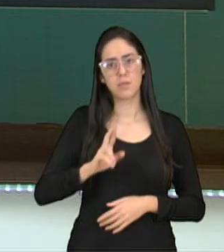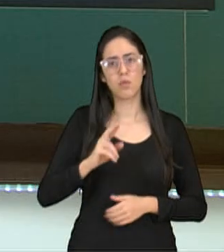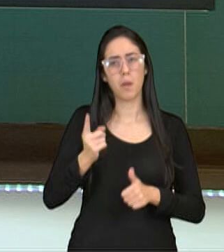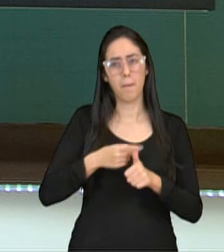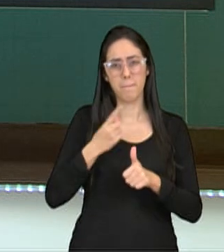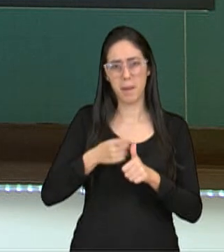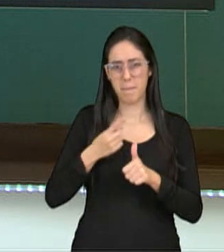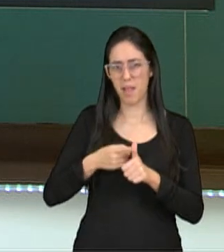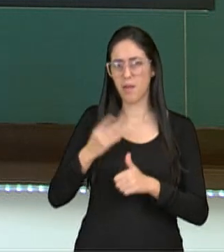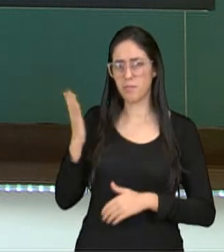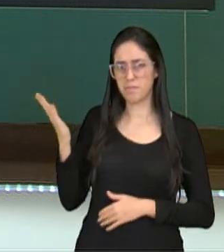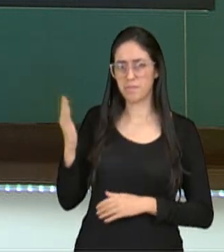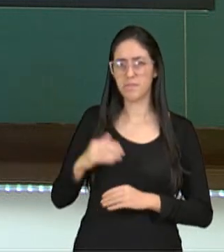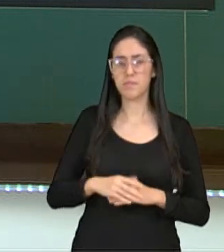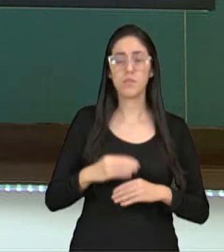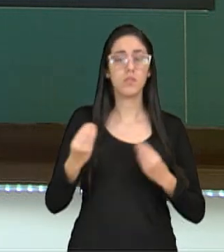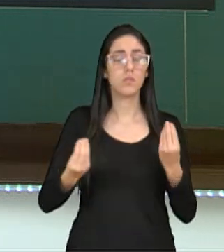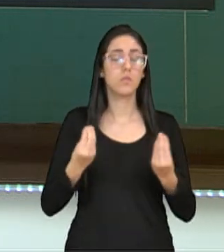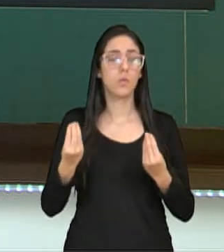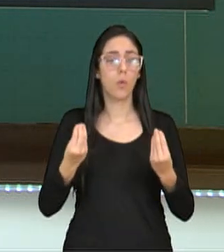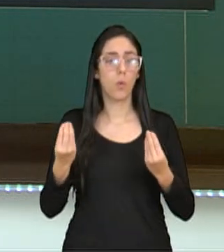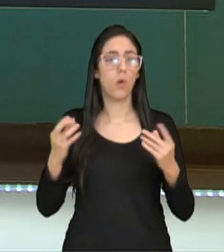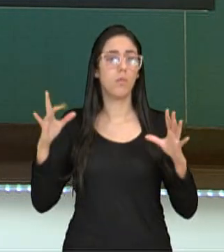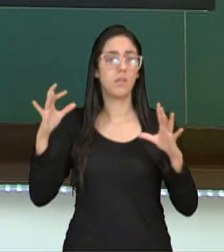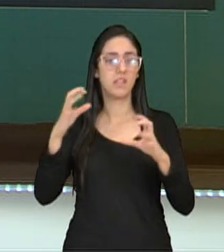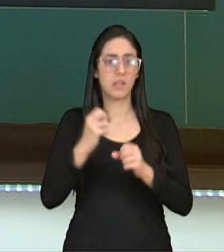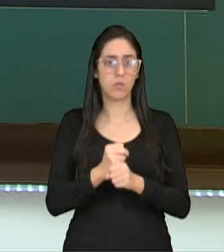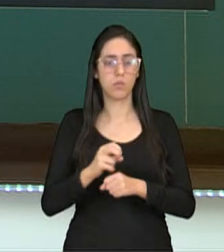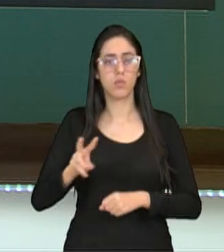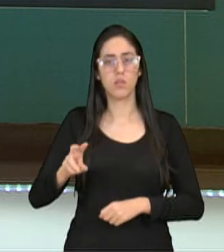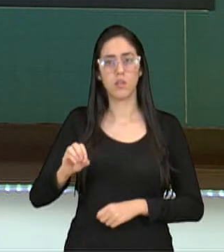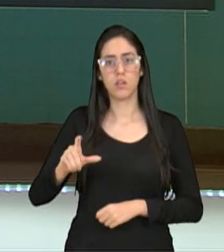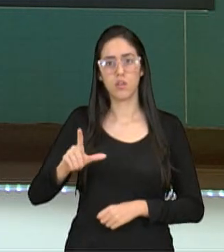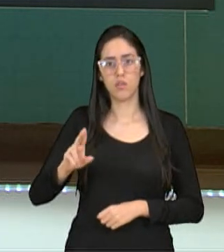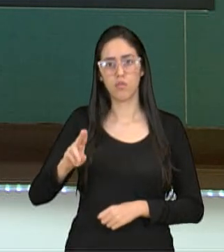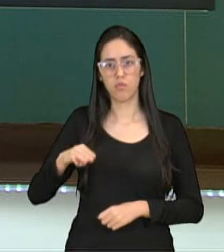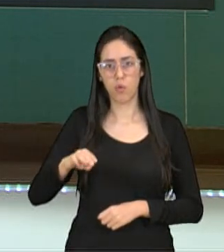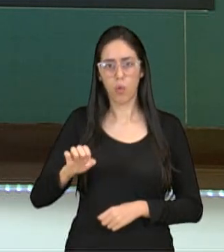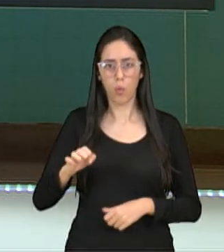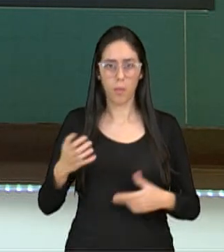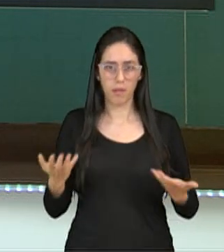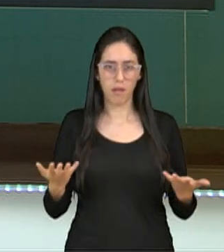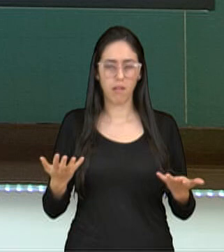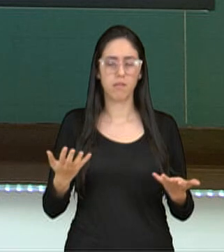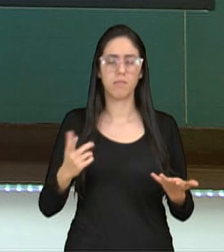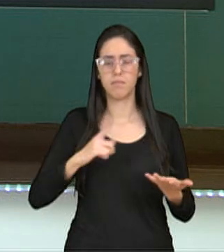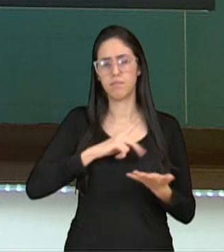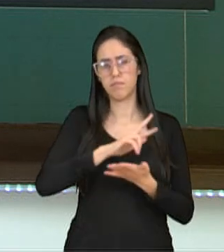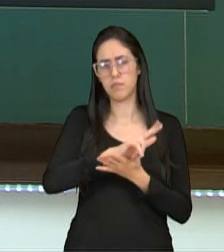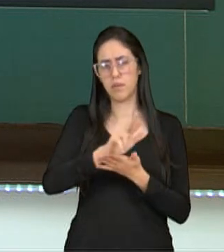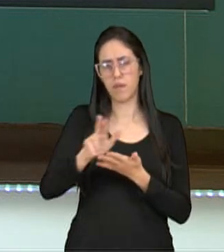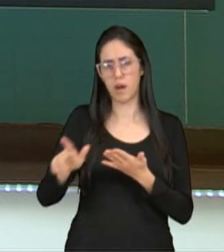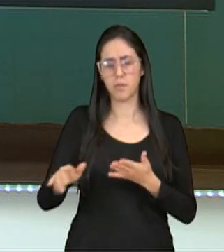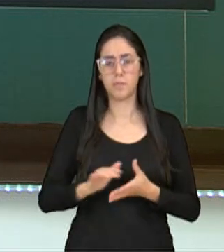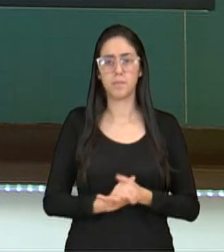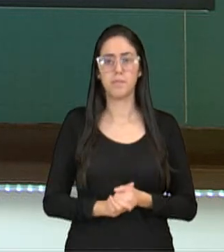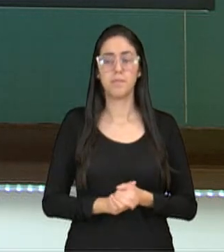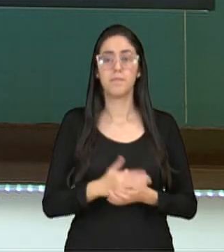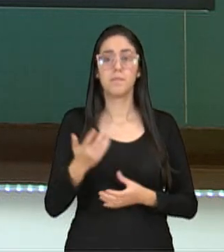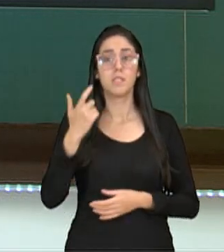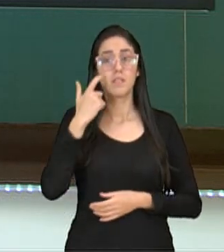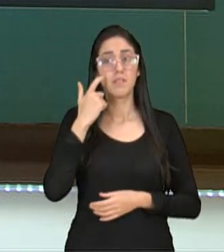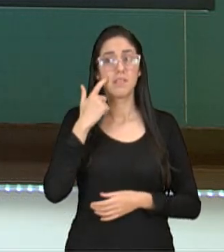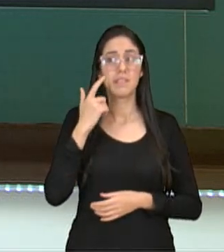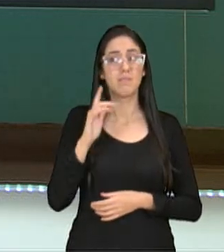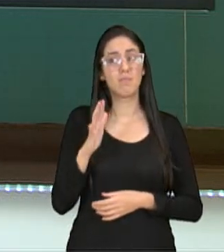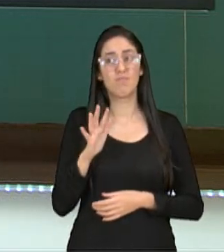primeiro questionamento, que é como se calcula normalmente o volume de um sólido, né? Ou seja, vários sólidos. Então nós vamos ver que não é